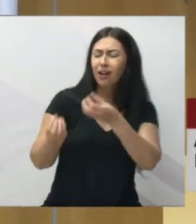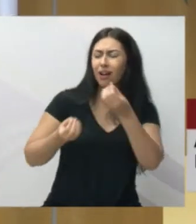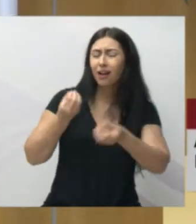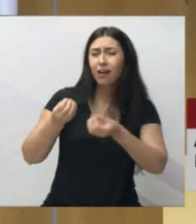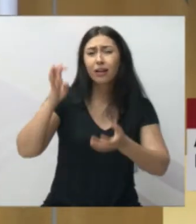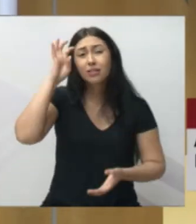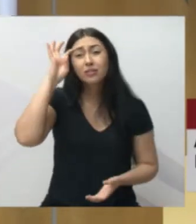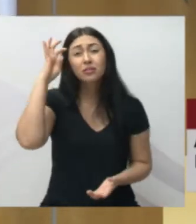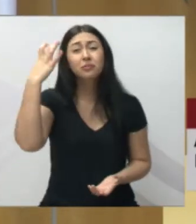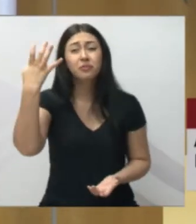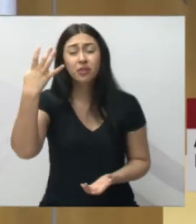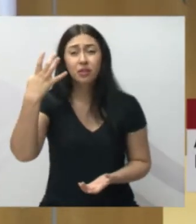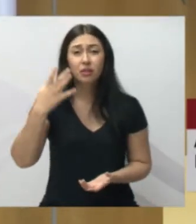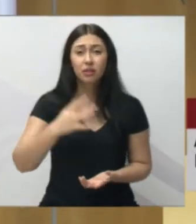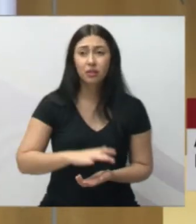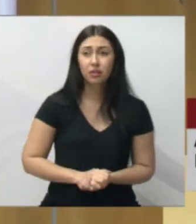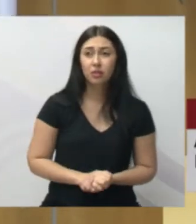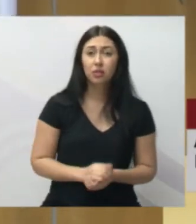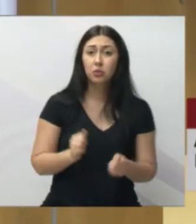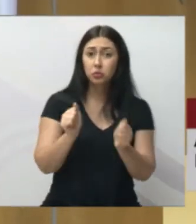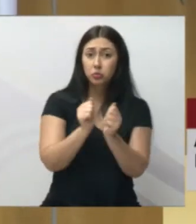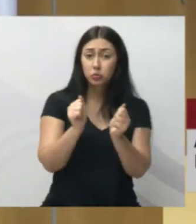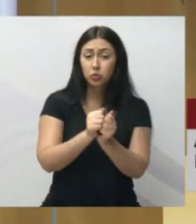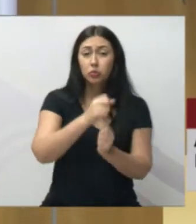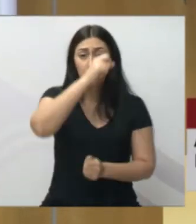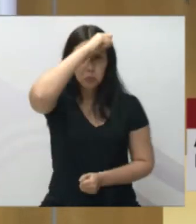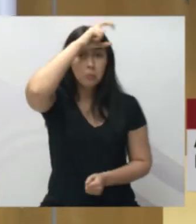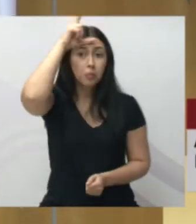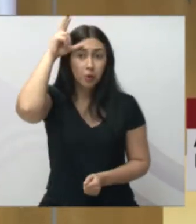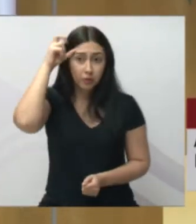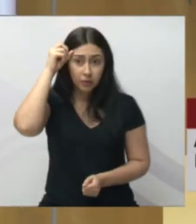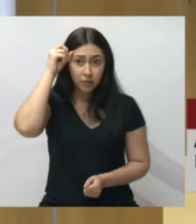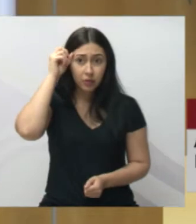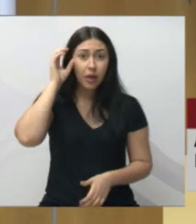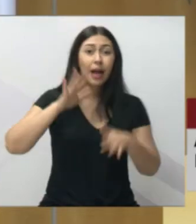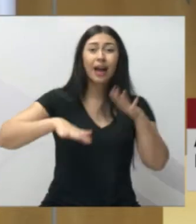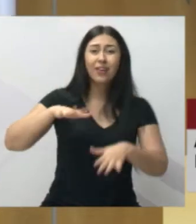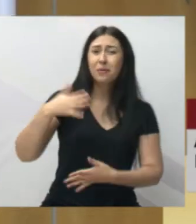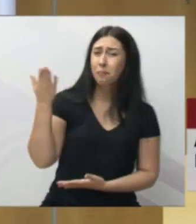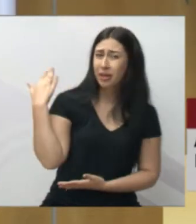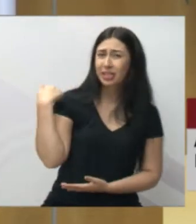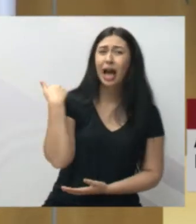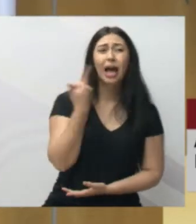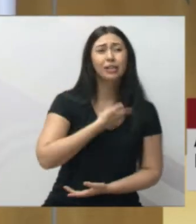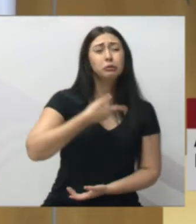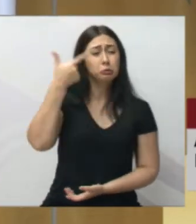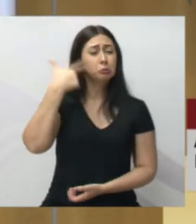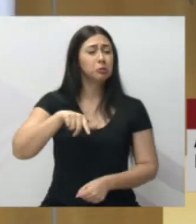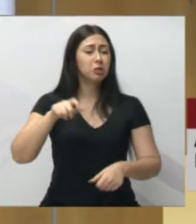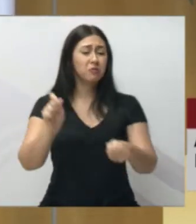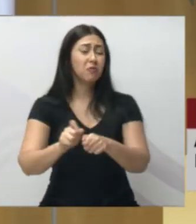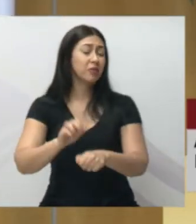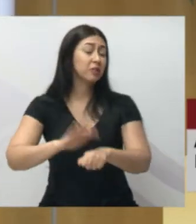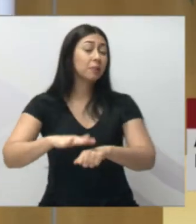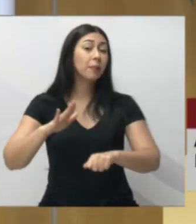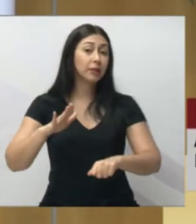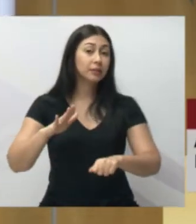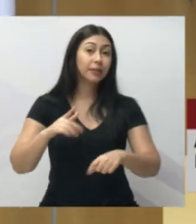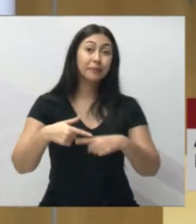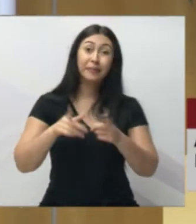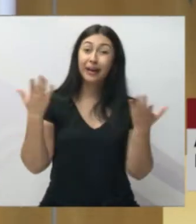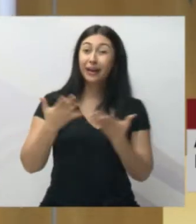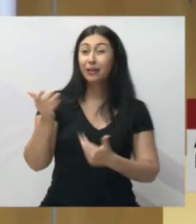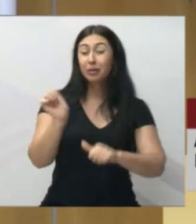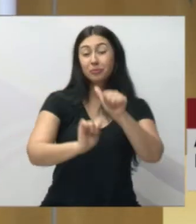muito forte junto aos prefeitos. Tinham até vezes mais poder do que o próprio prefeito. Mas mudou